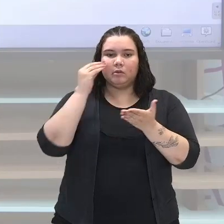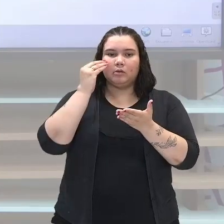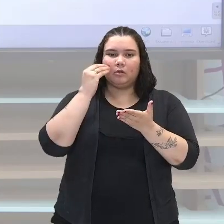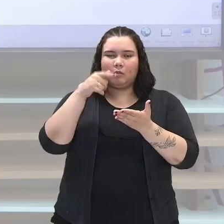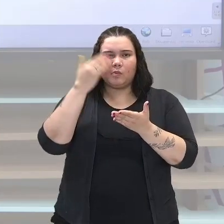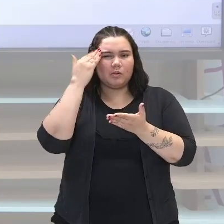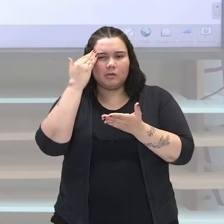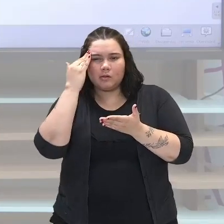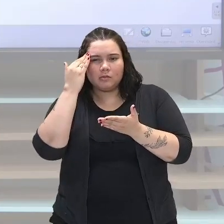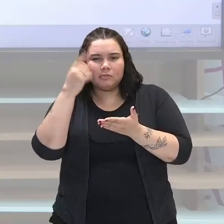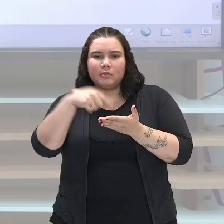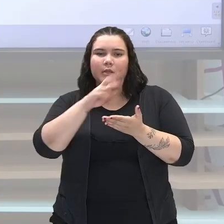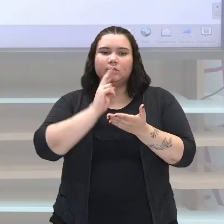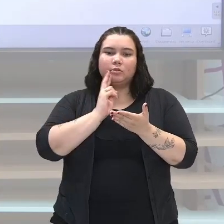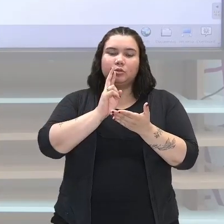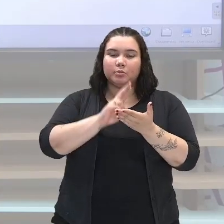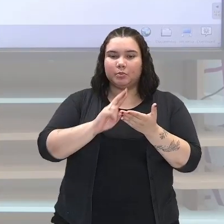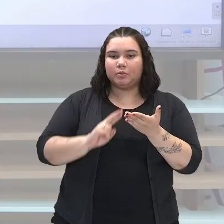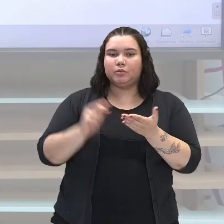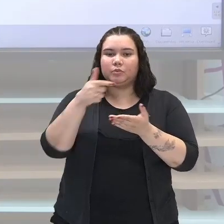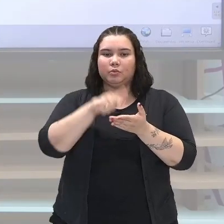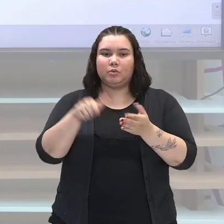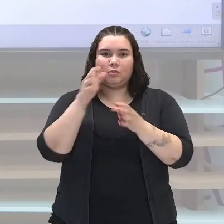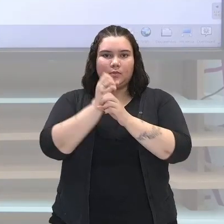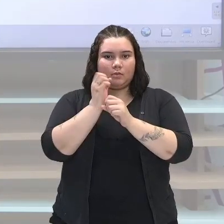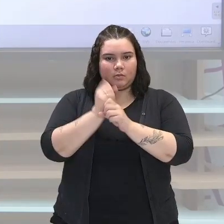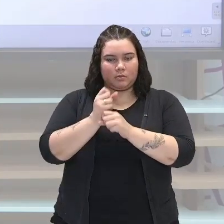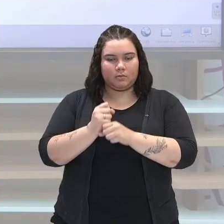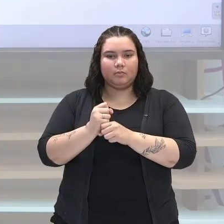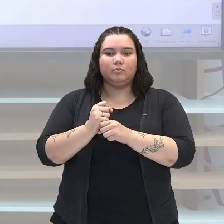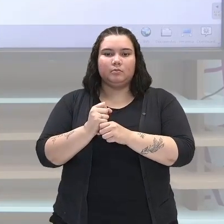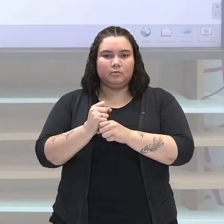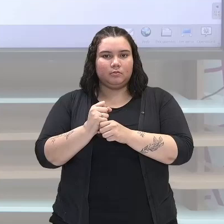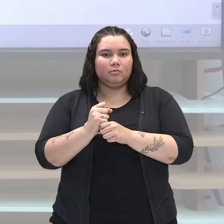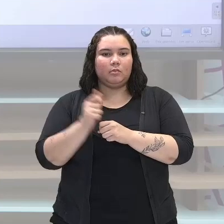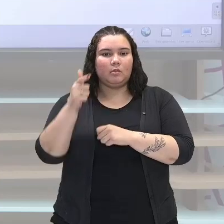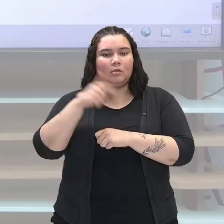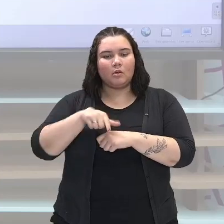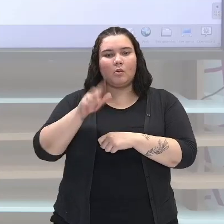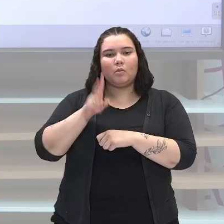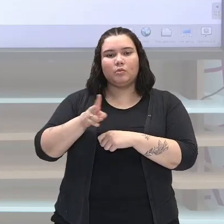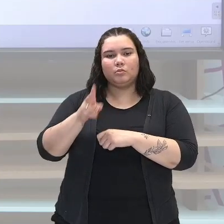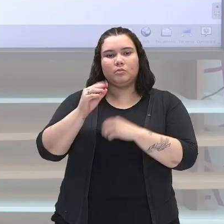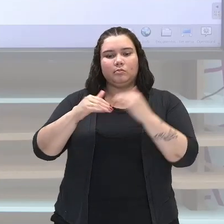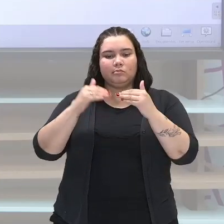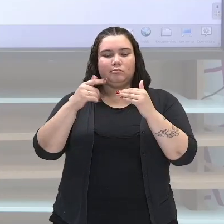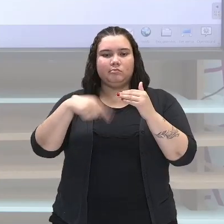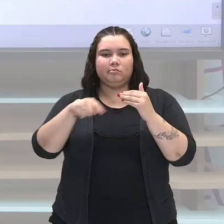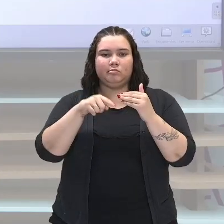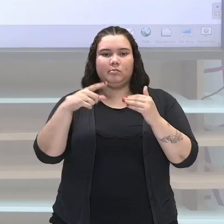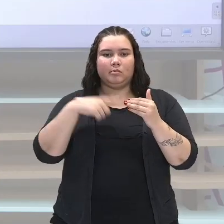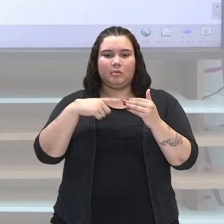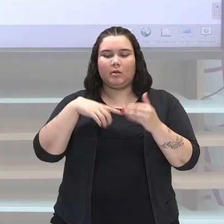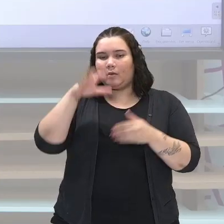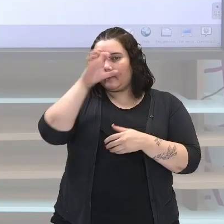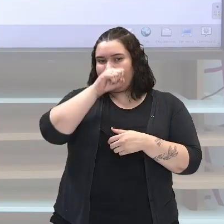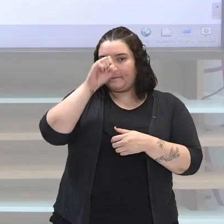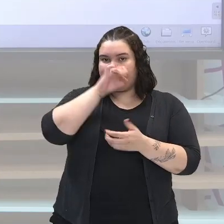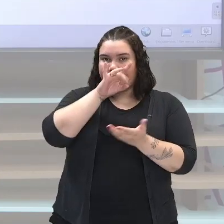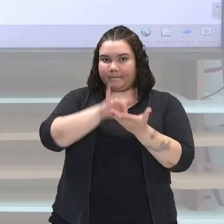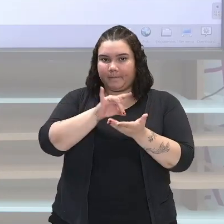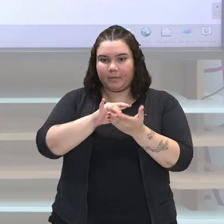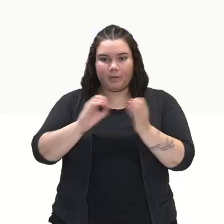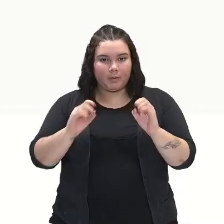não entender, você olha novamente o cálculo, tá? E continua ali o desenvolvimento, que é para você aprender de verdade,